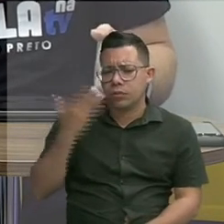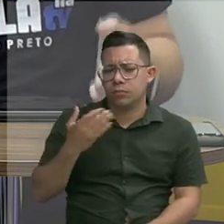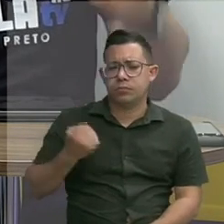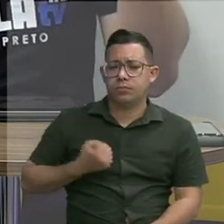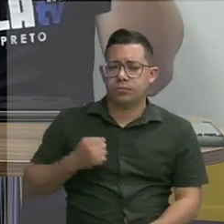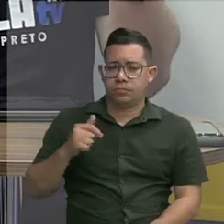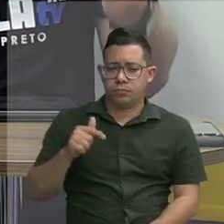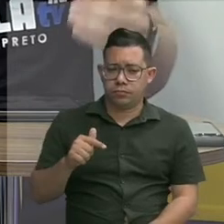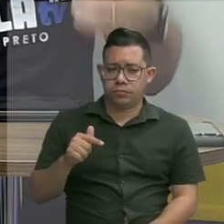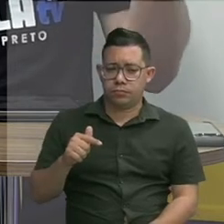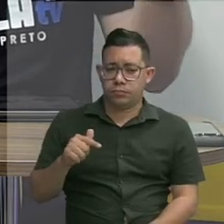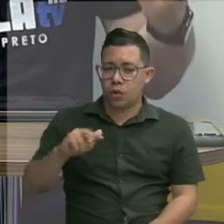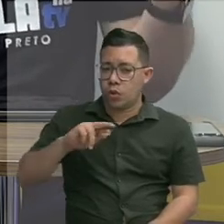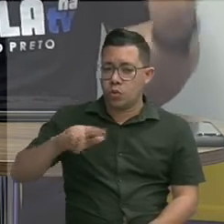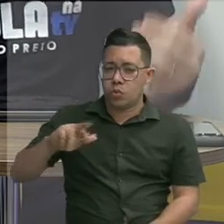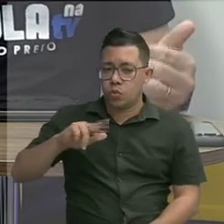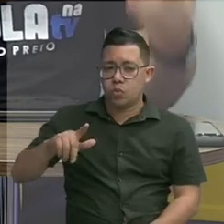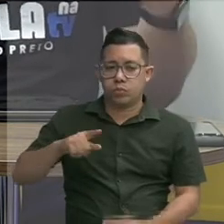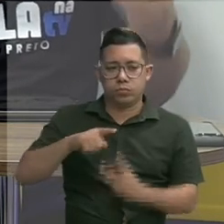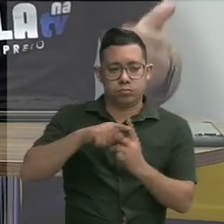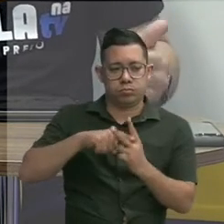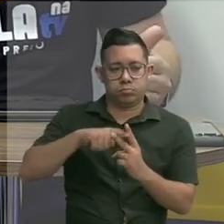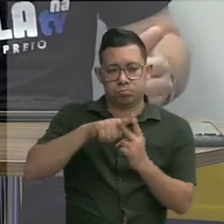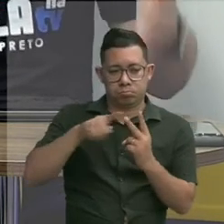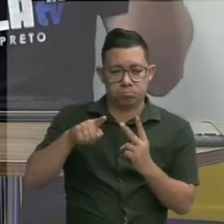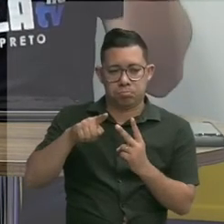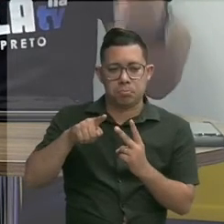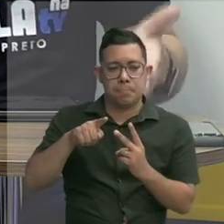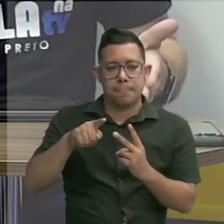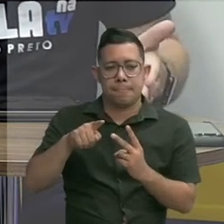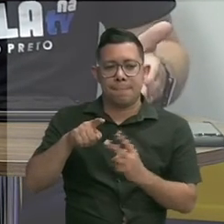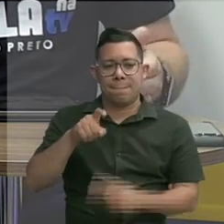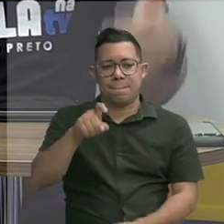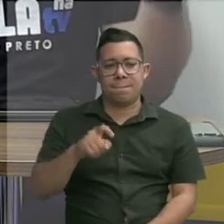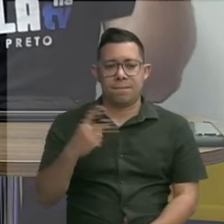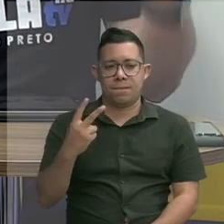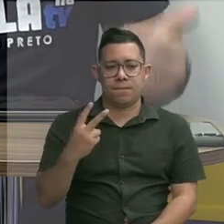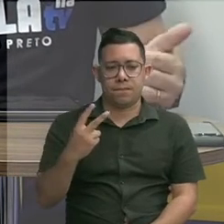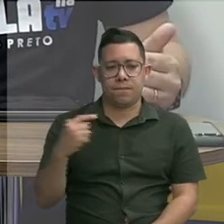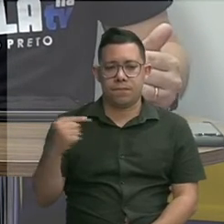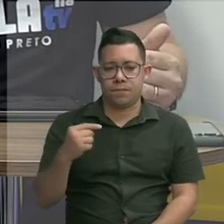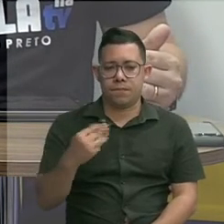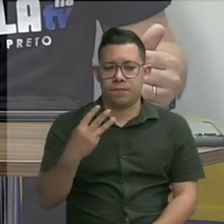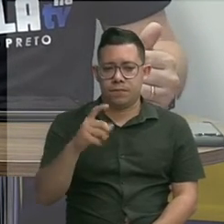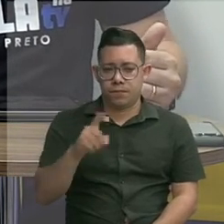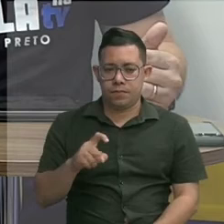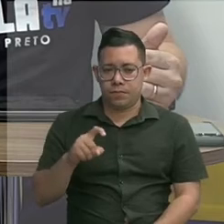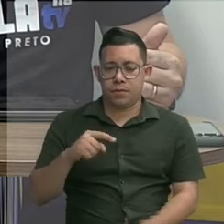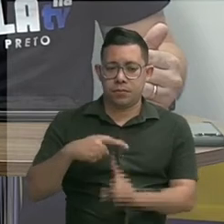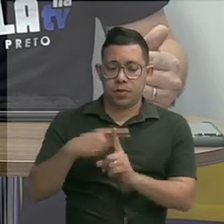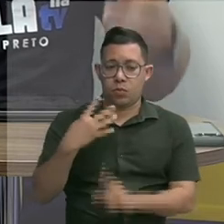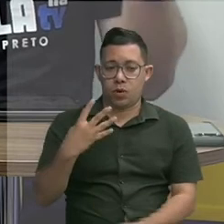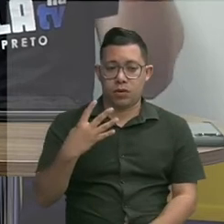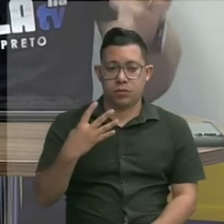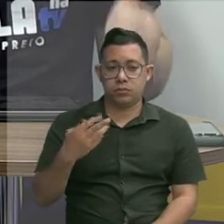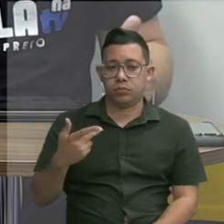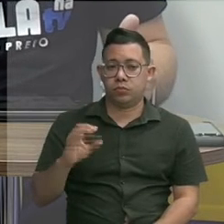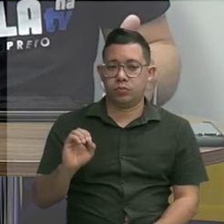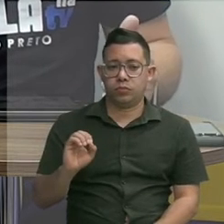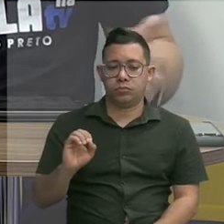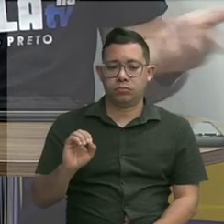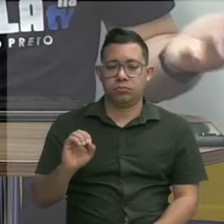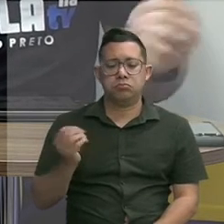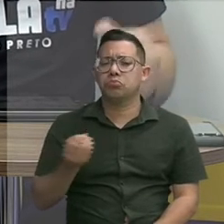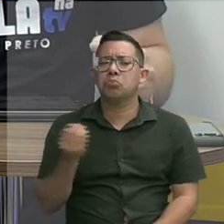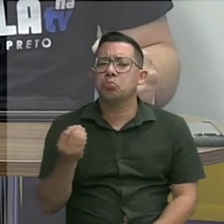número 7 não é uma das raizes da equação x ao quadrado menos 3X + 4 =